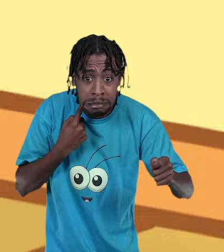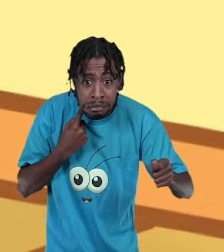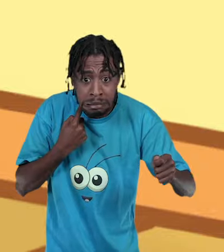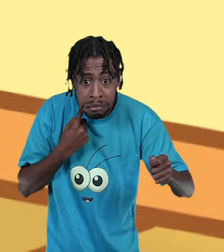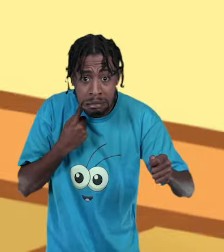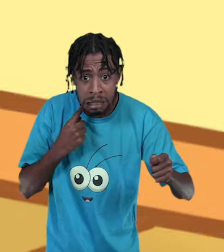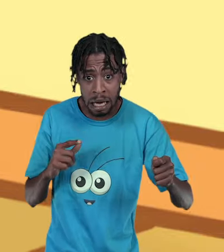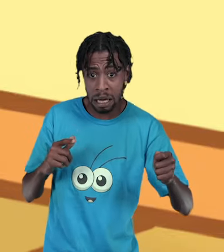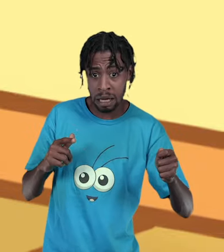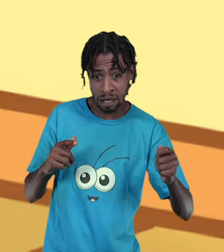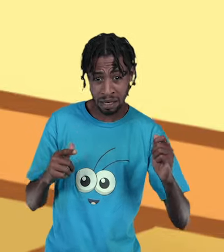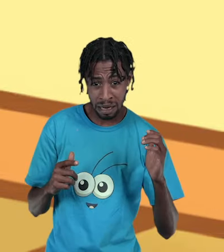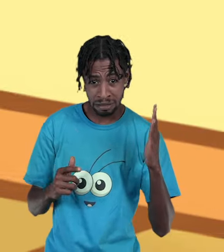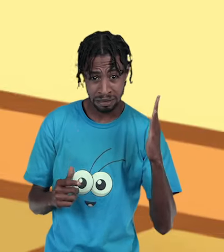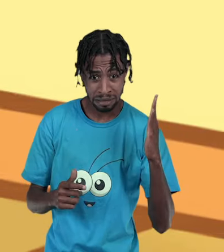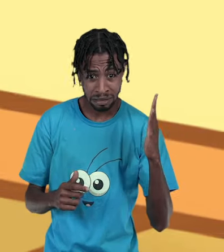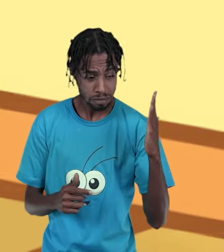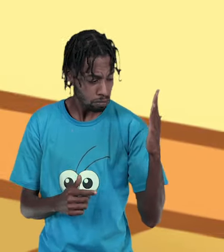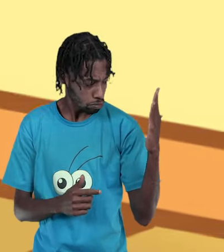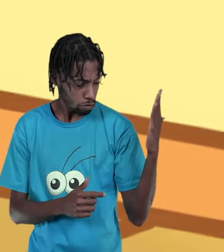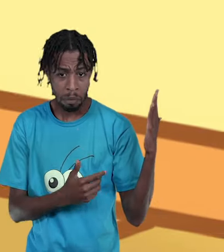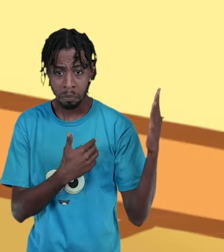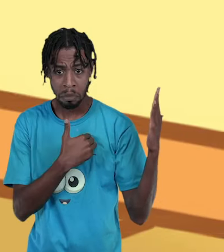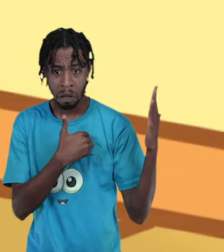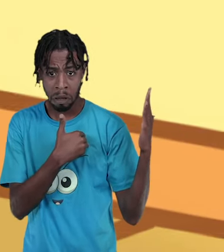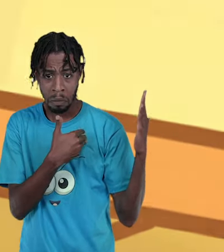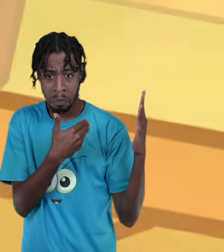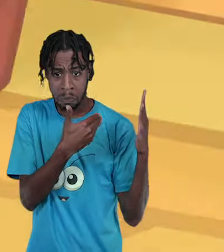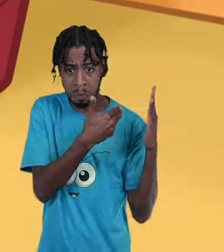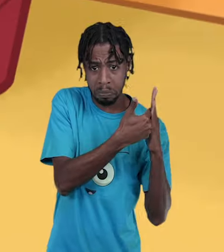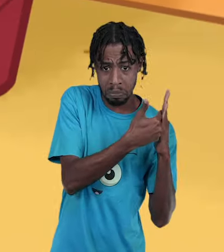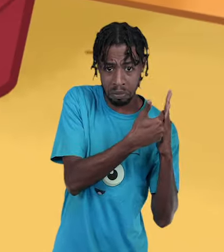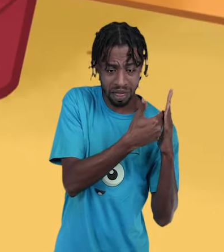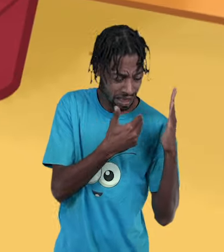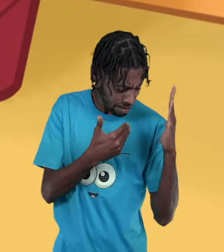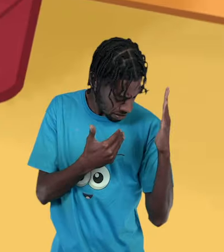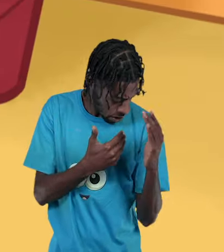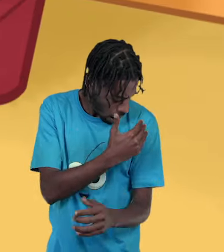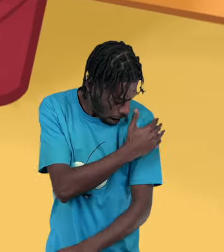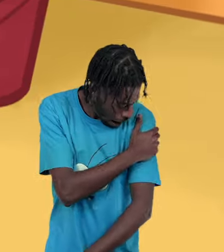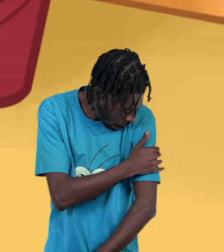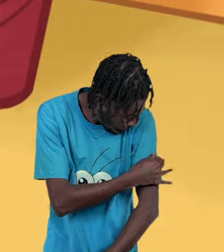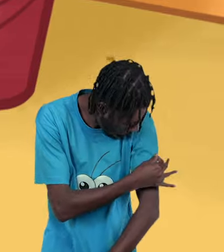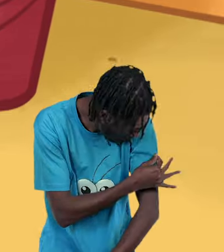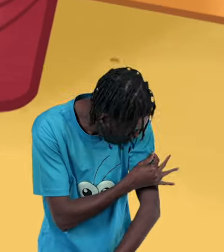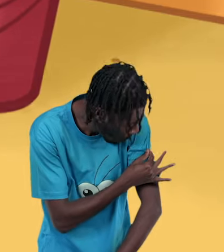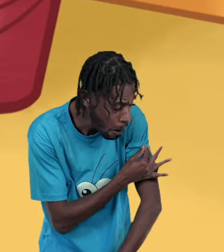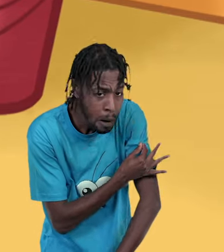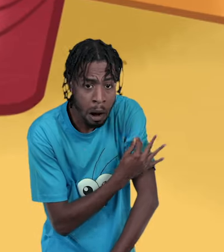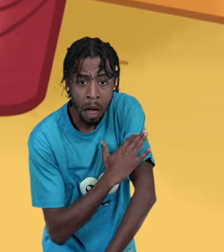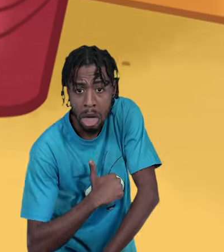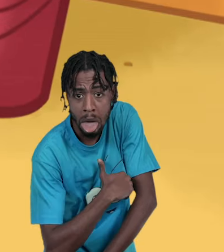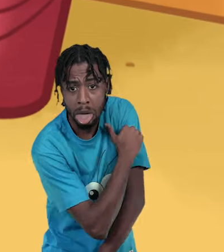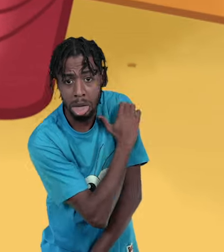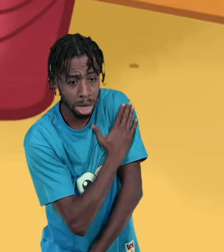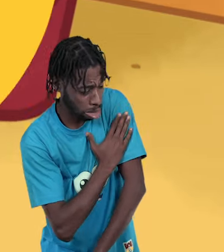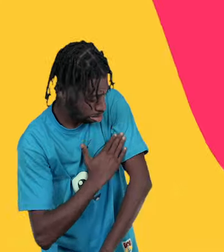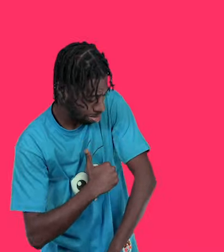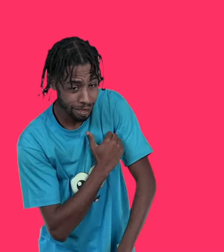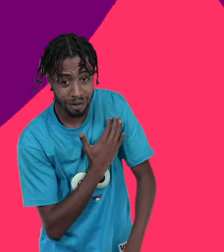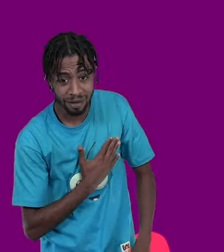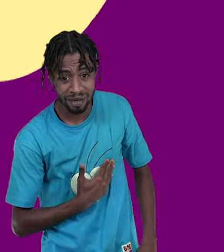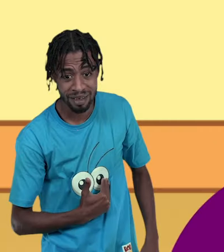Se encostar na tinta fresca Pintadinho vai